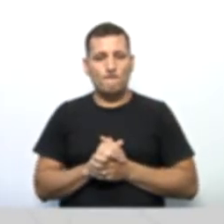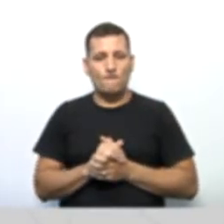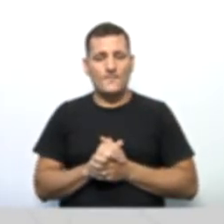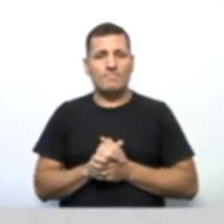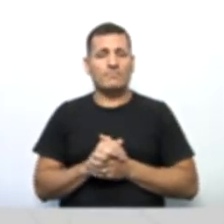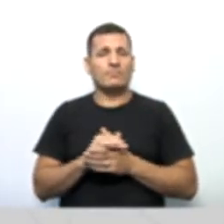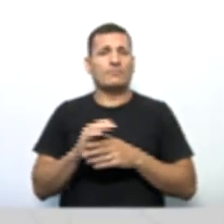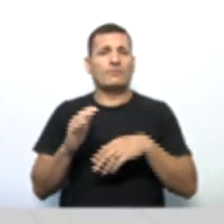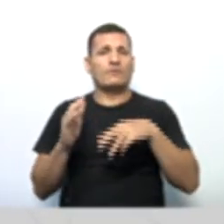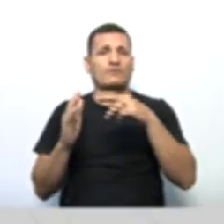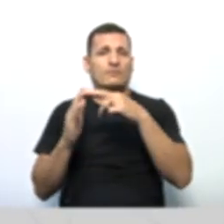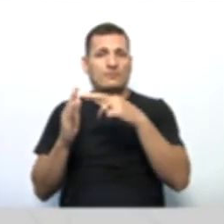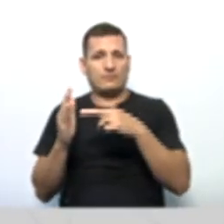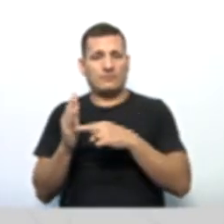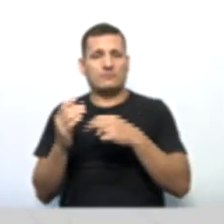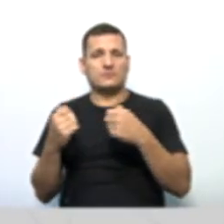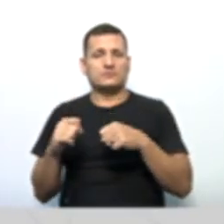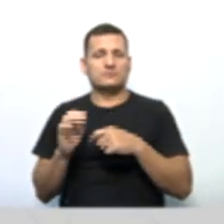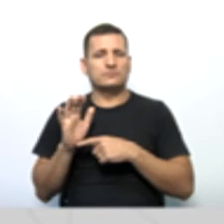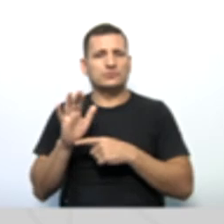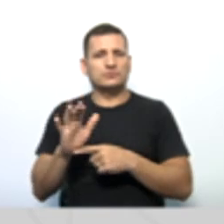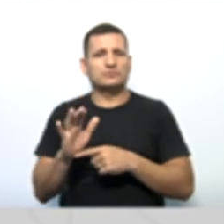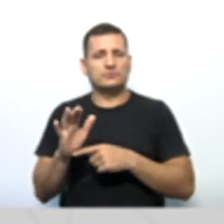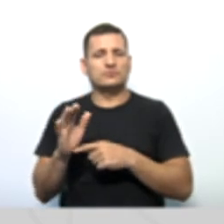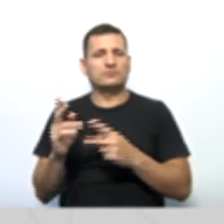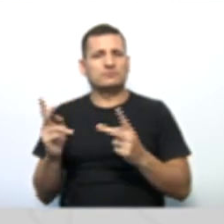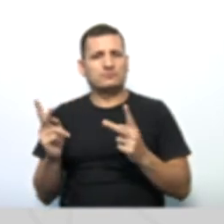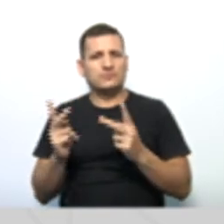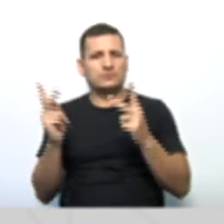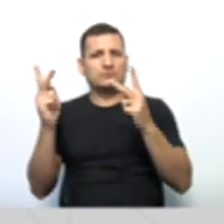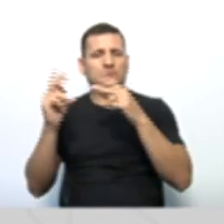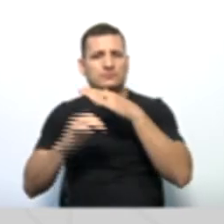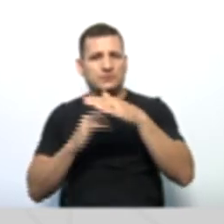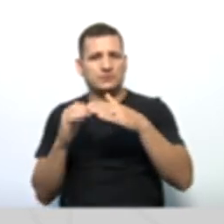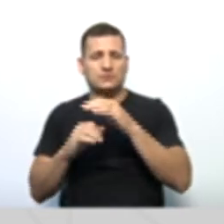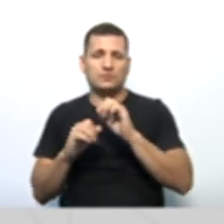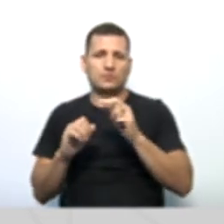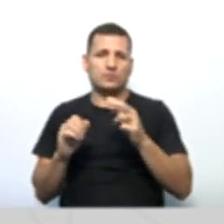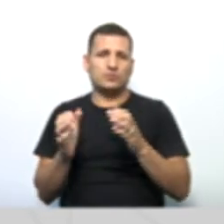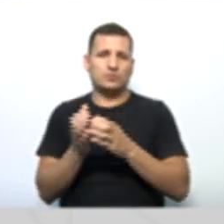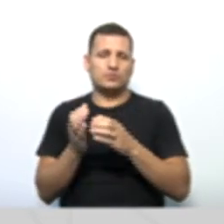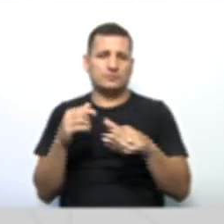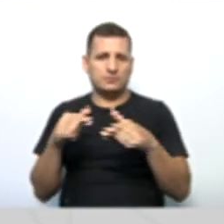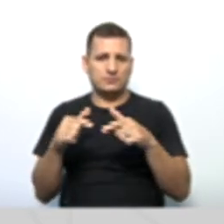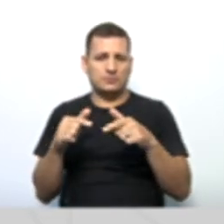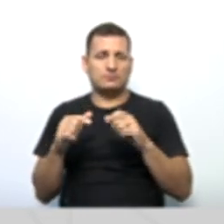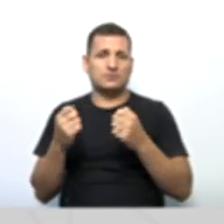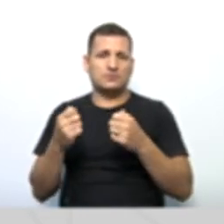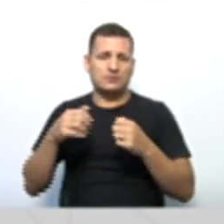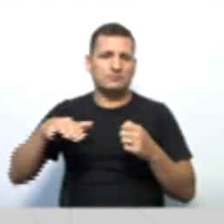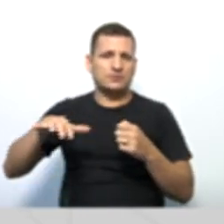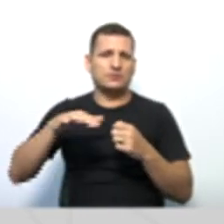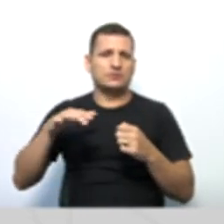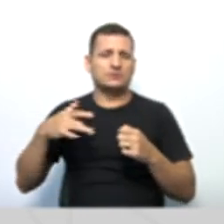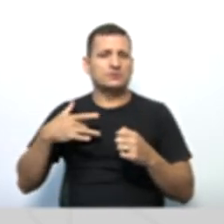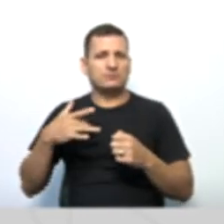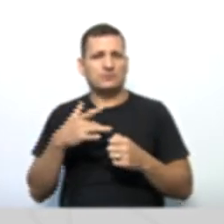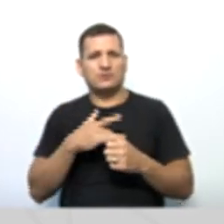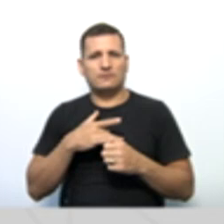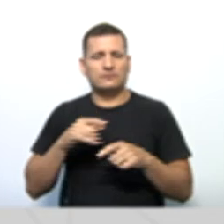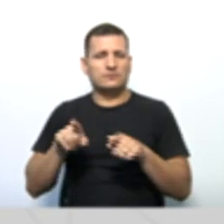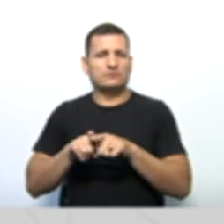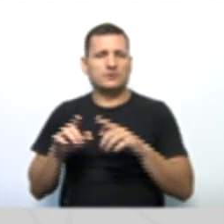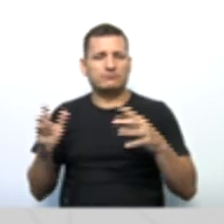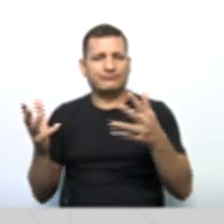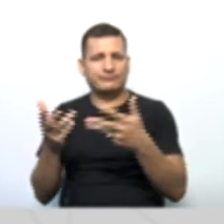da empresa ou da categoria e visar a construção de um ambiente saudável e eficiente. Então, as